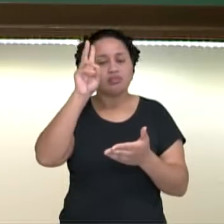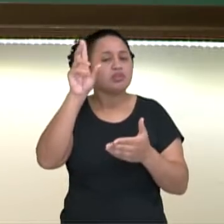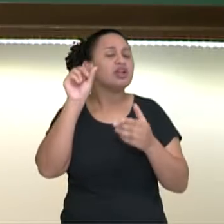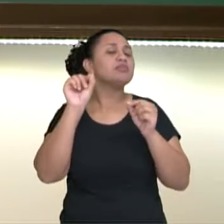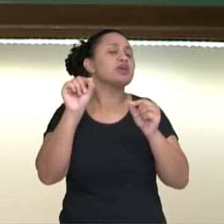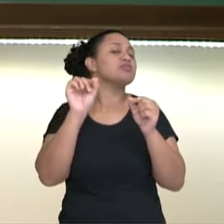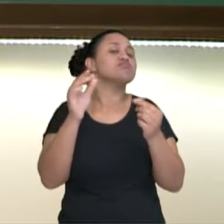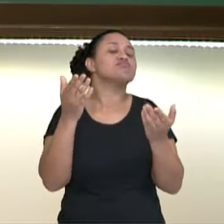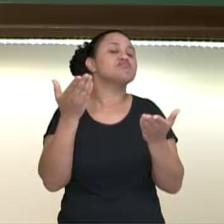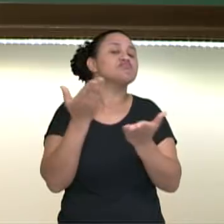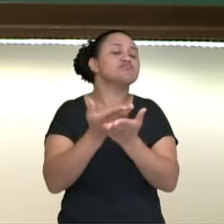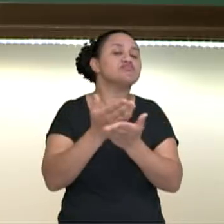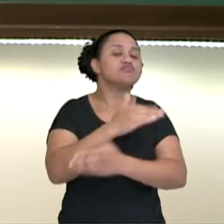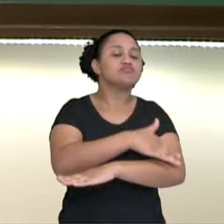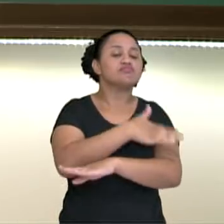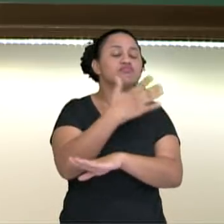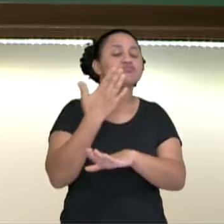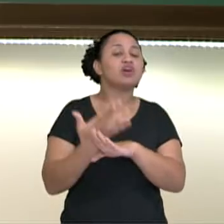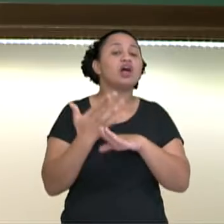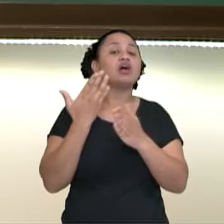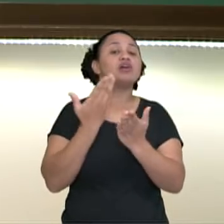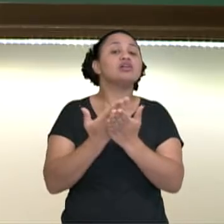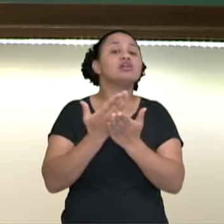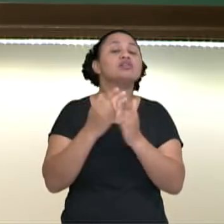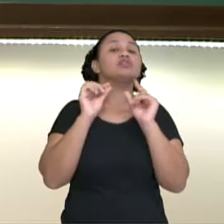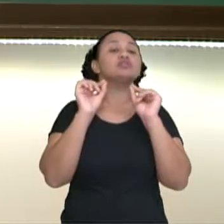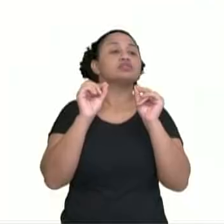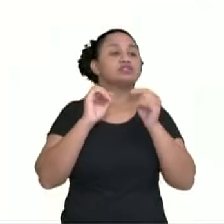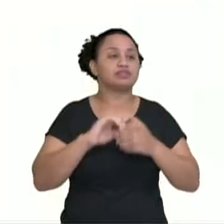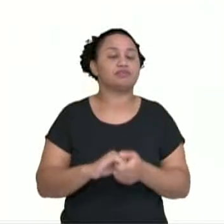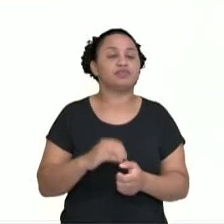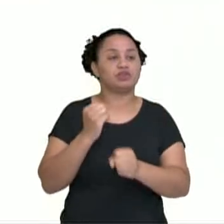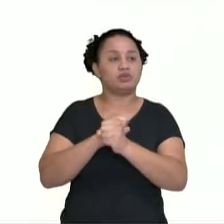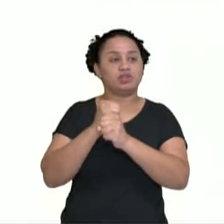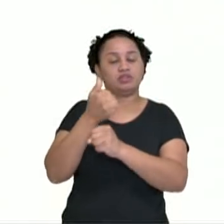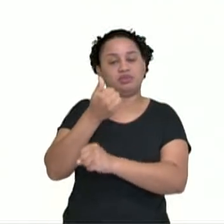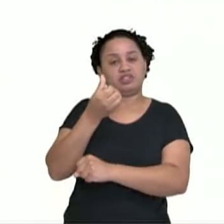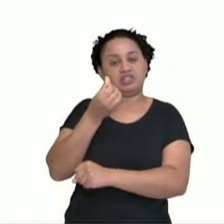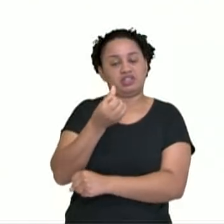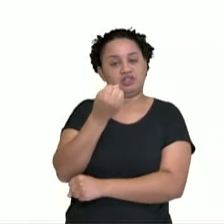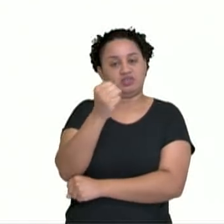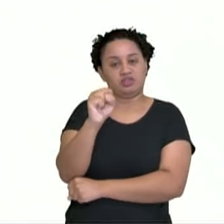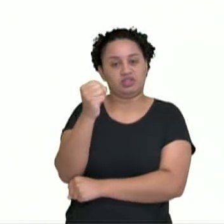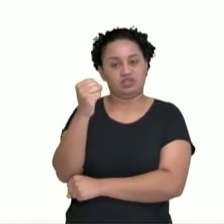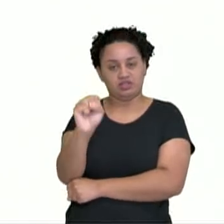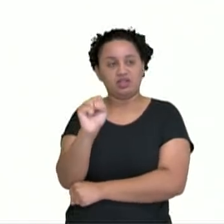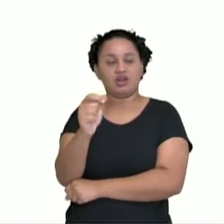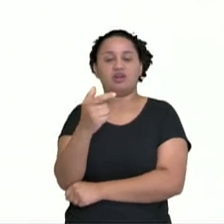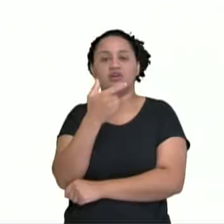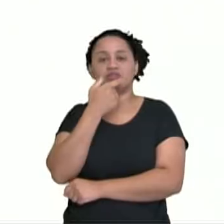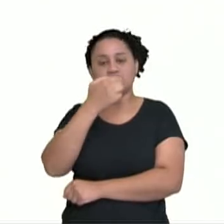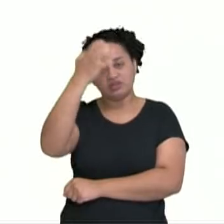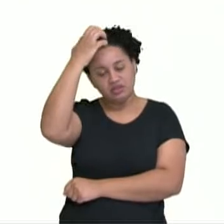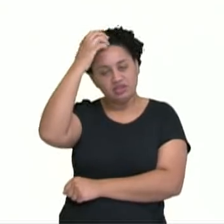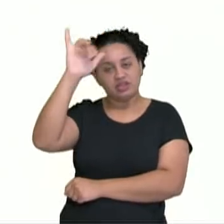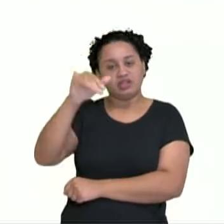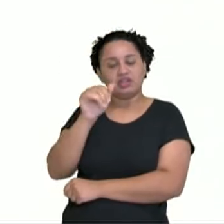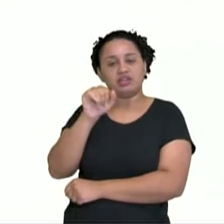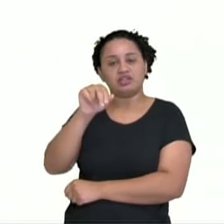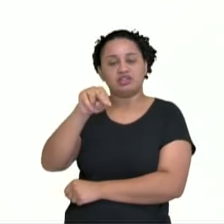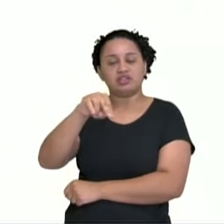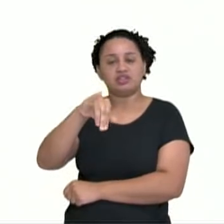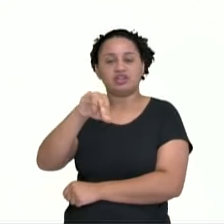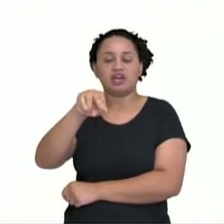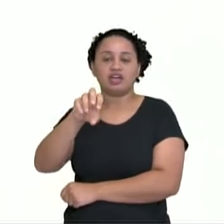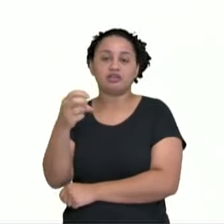nós vimos em toda essa aula? Nós vimos que no ano de 1688, o rei Jaime II, ele